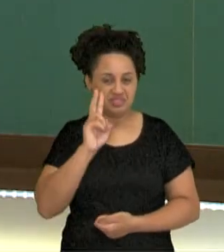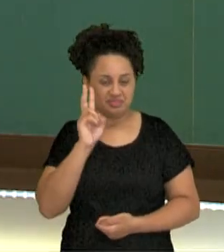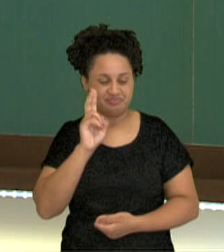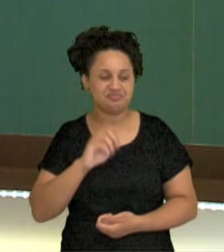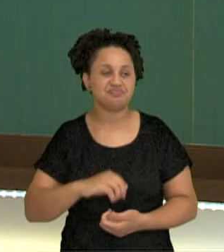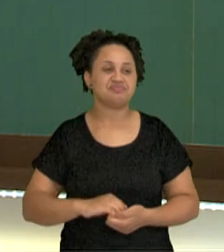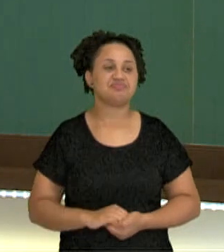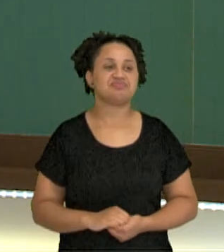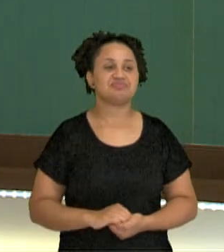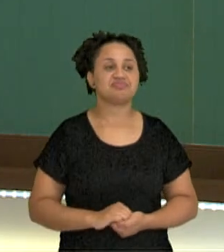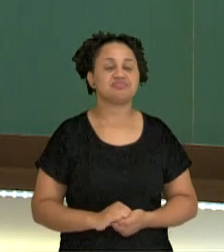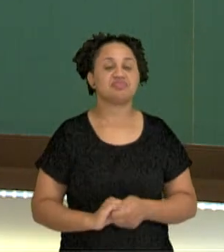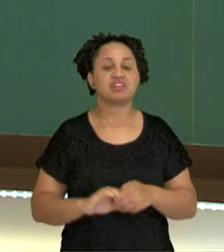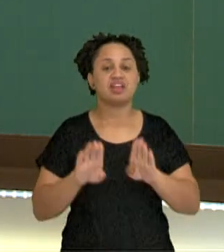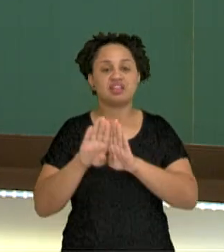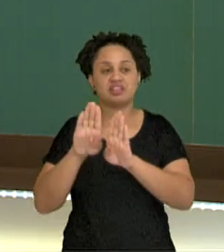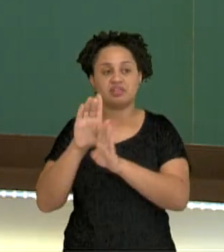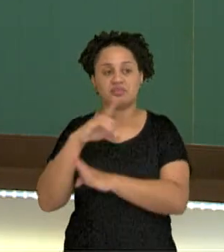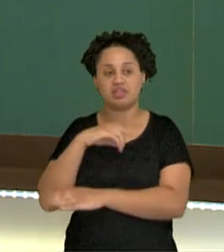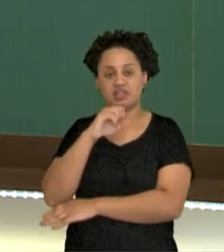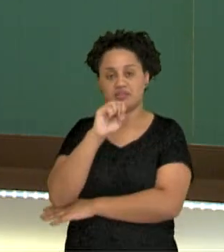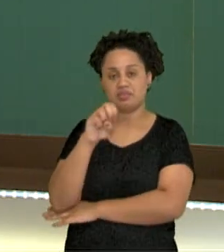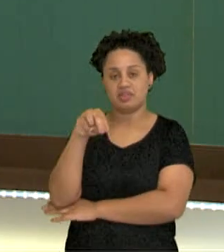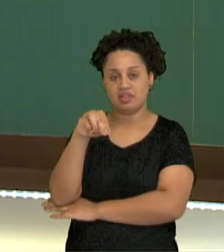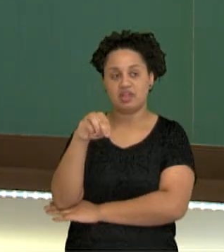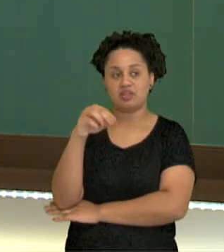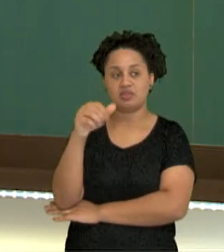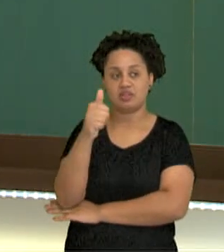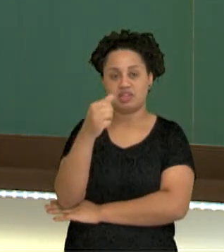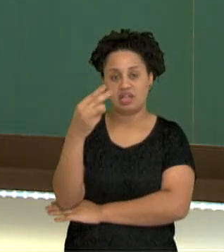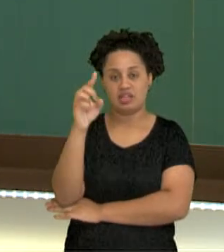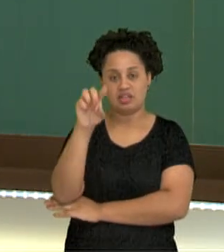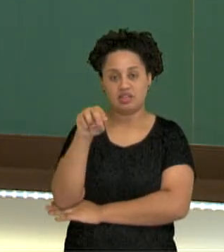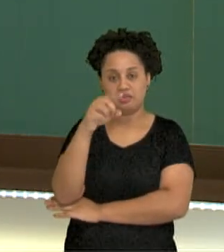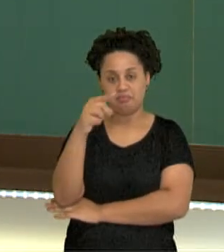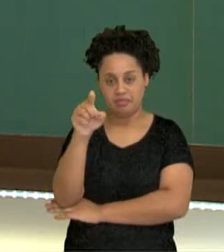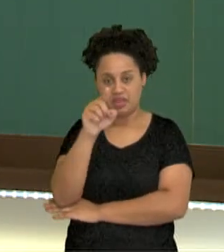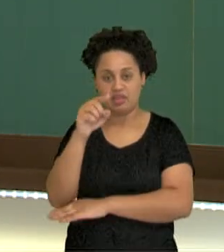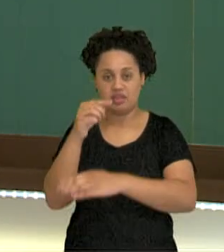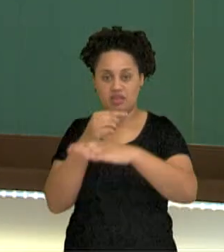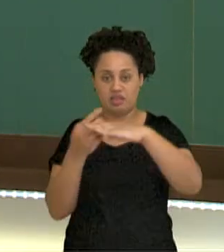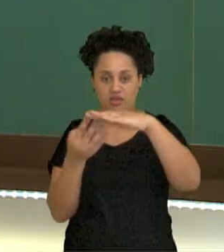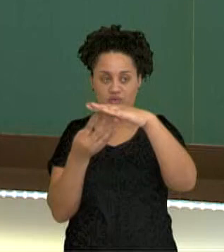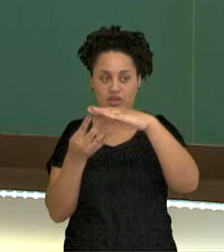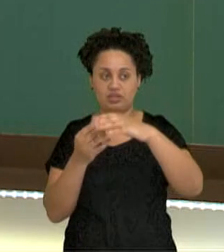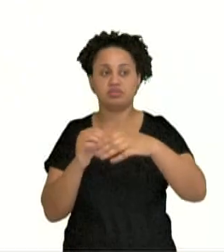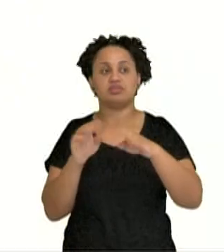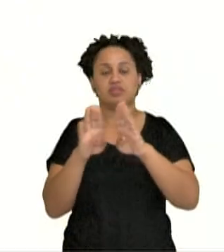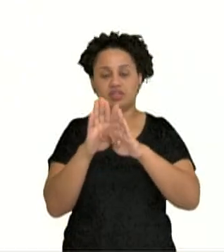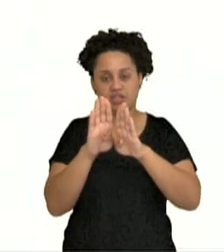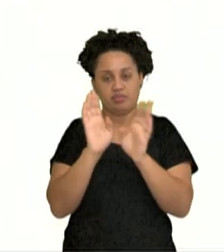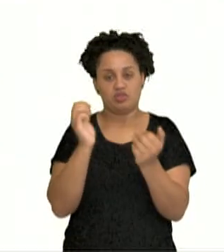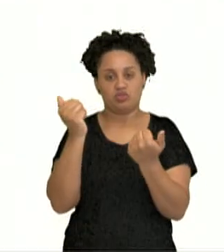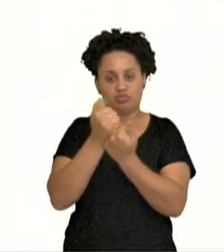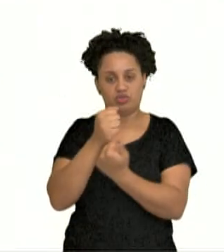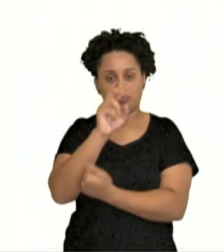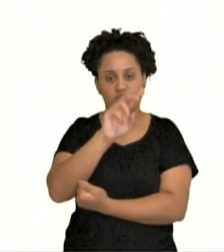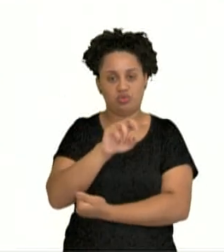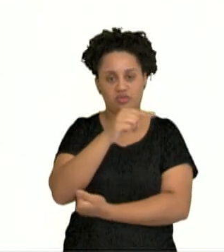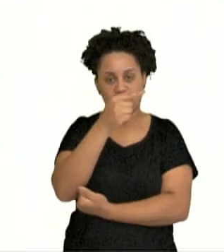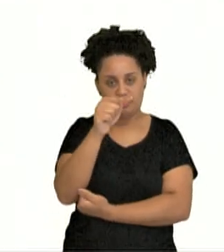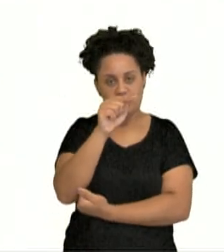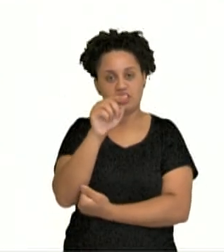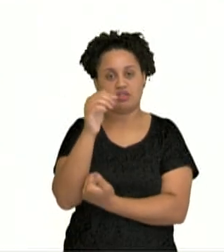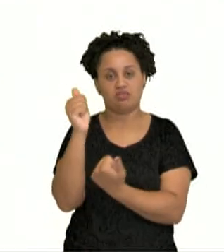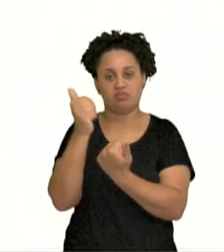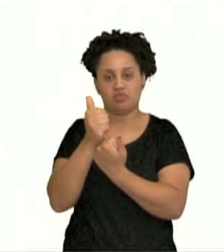Continuamos com o seno de 13π sobre 4, mesma forma de cálculo, π 180, o ângulo de